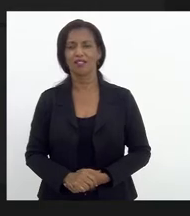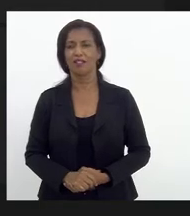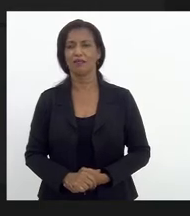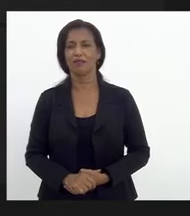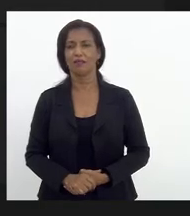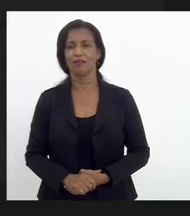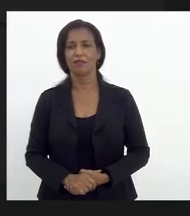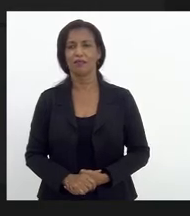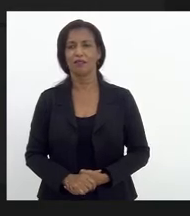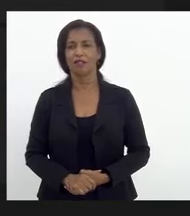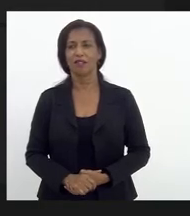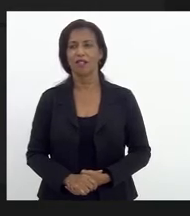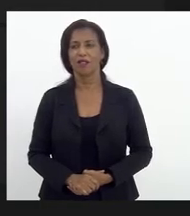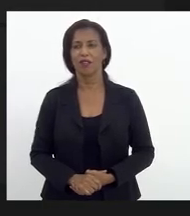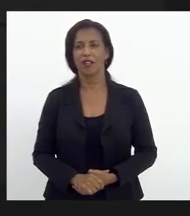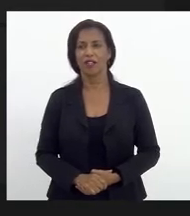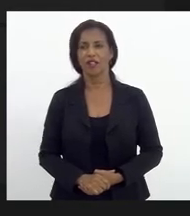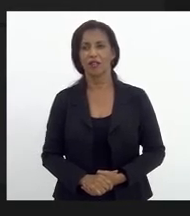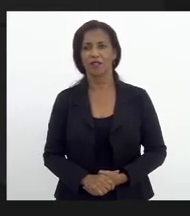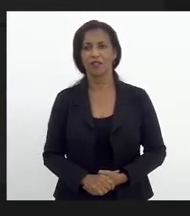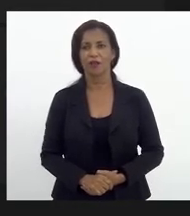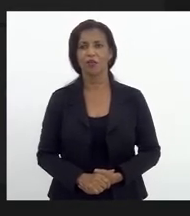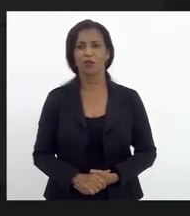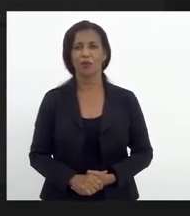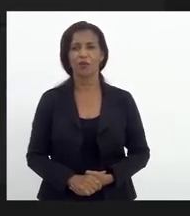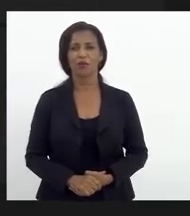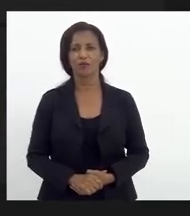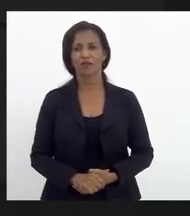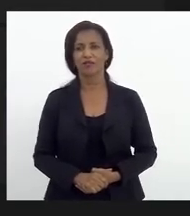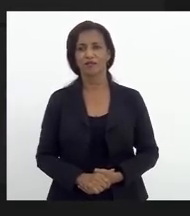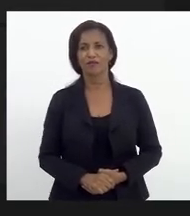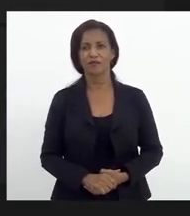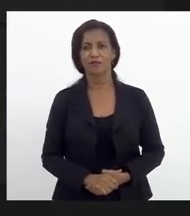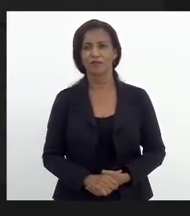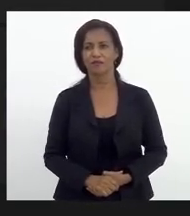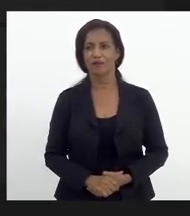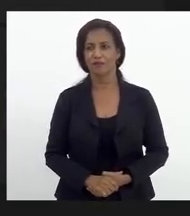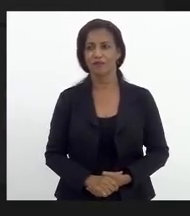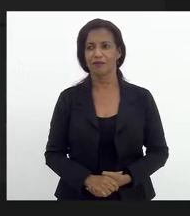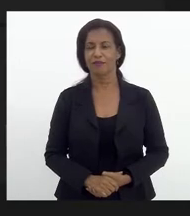É ele que não está. Deputado Sérgio Fernandes.